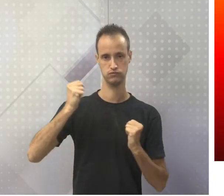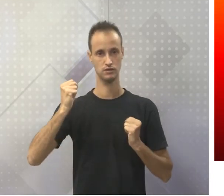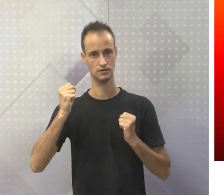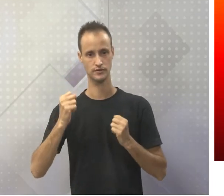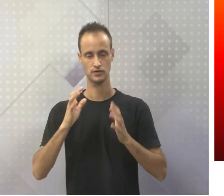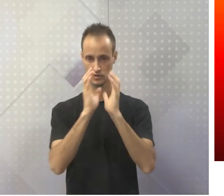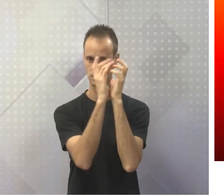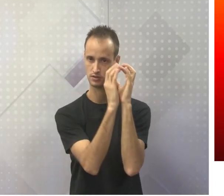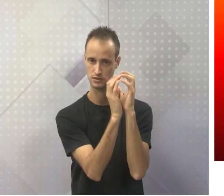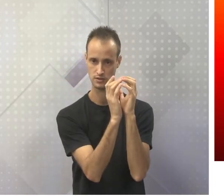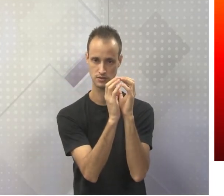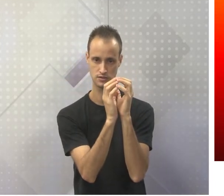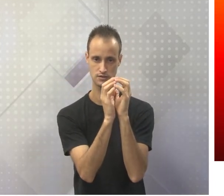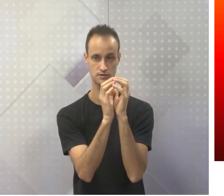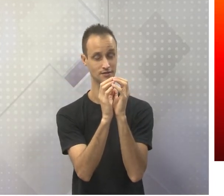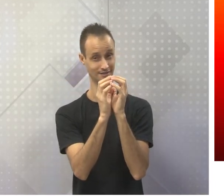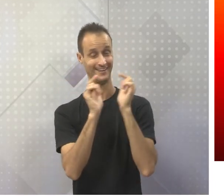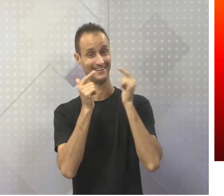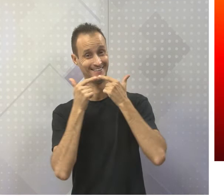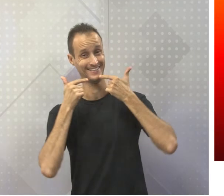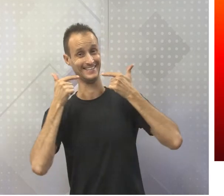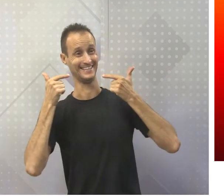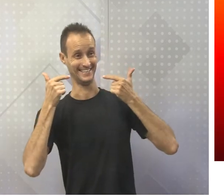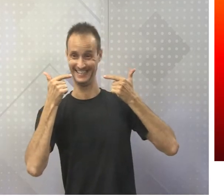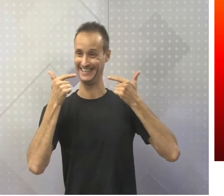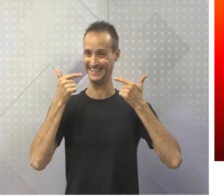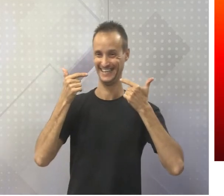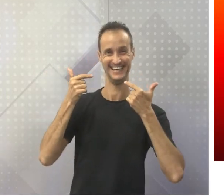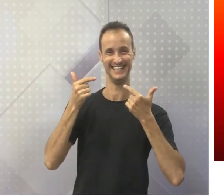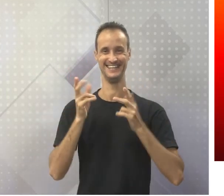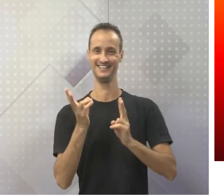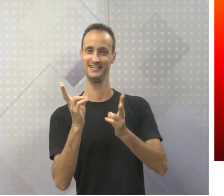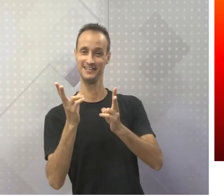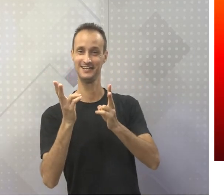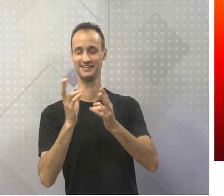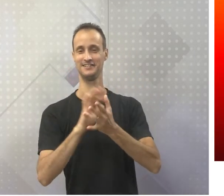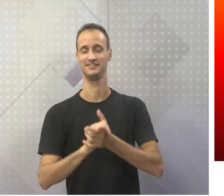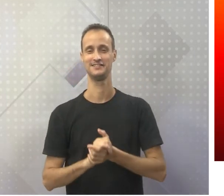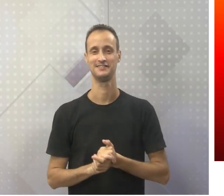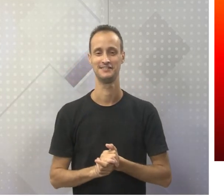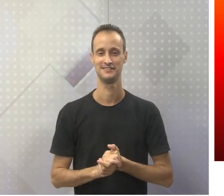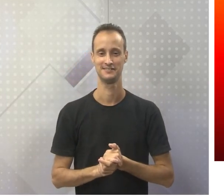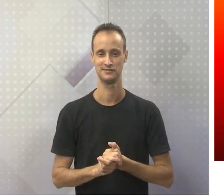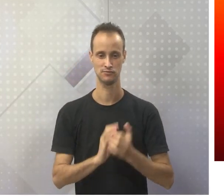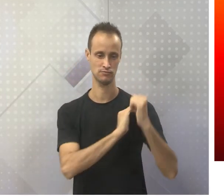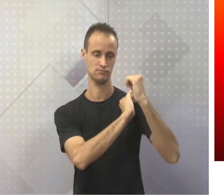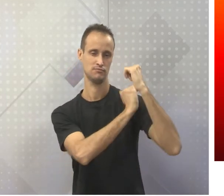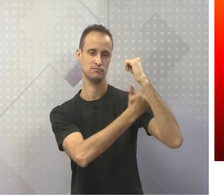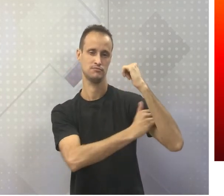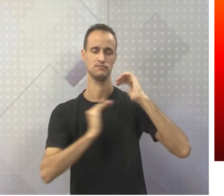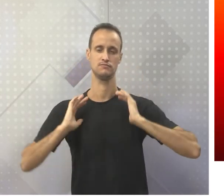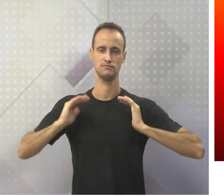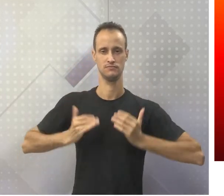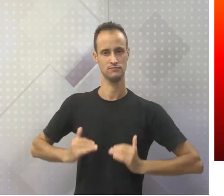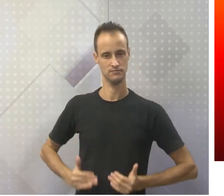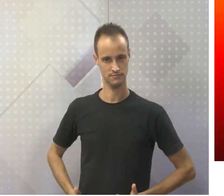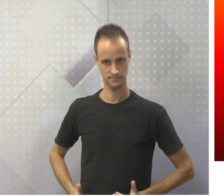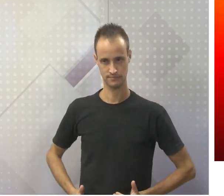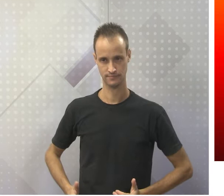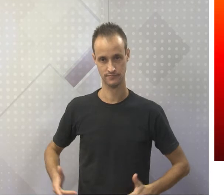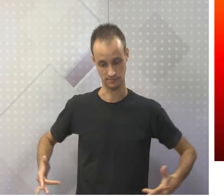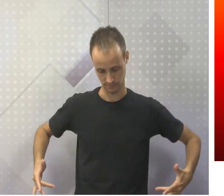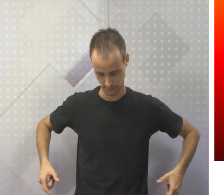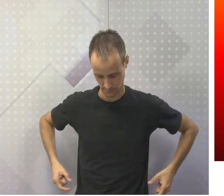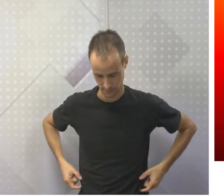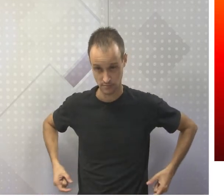meu cérebro, no bom humor, testosterona. Tá vendo? Eu vivo rindo por causa disso. Uhul. Os músculos aumentam. O rim